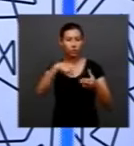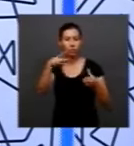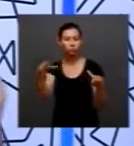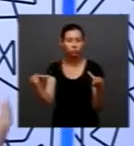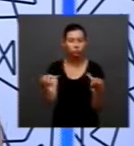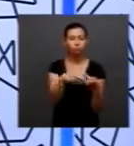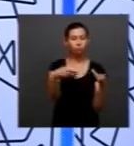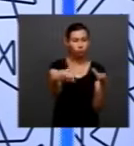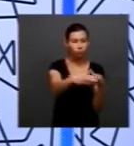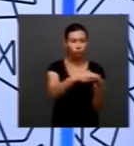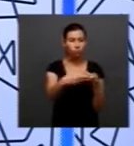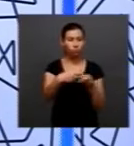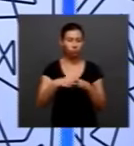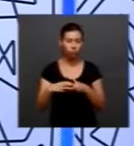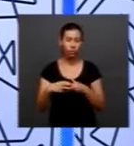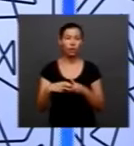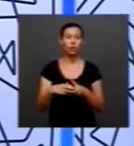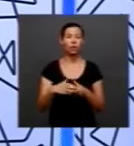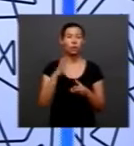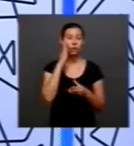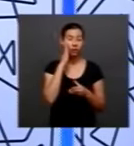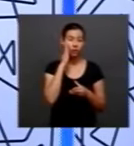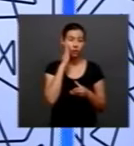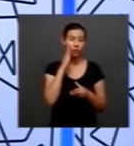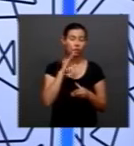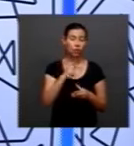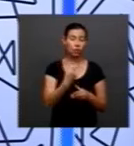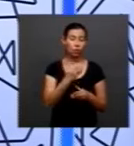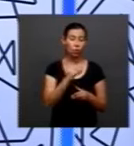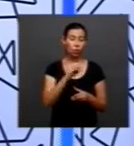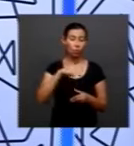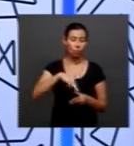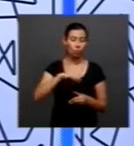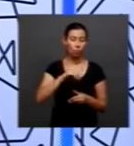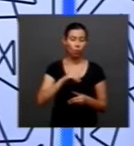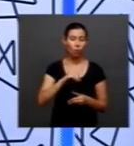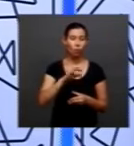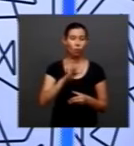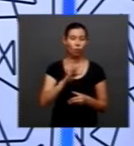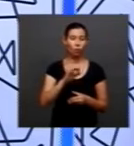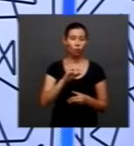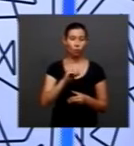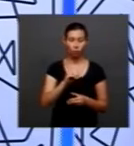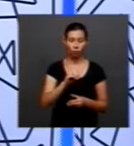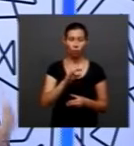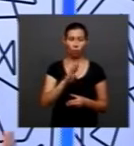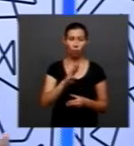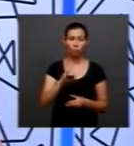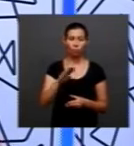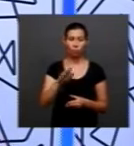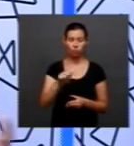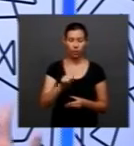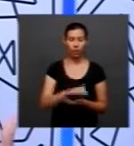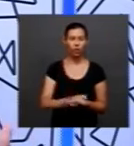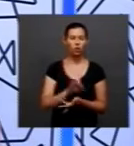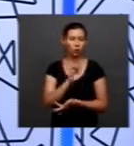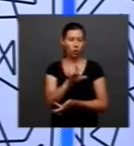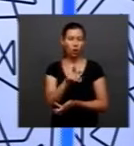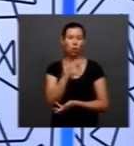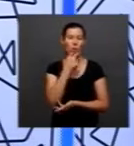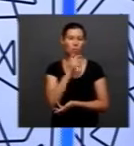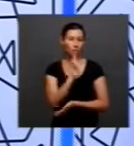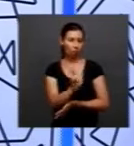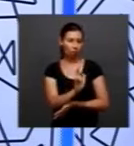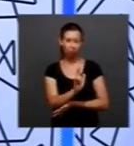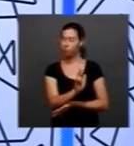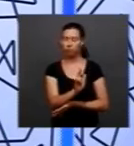muito mais ampla do que voltada somente para a questão homossexual masculina, que muitas vezes acabava tendo mais ressalva